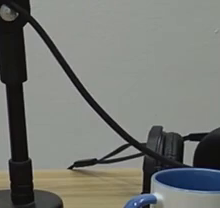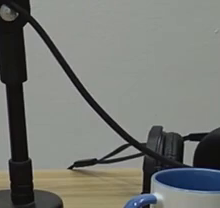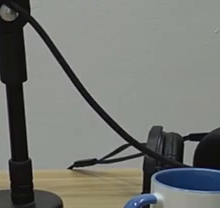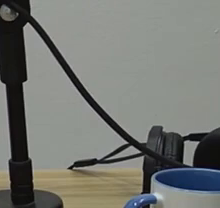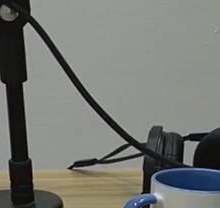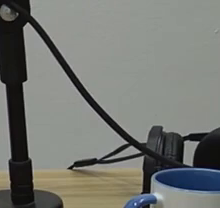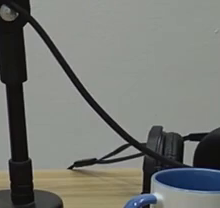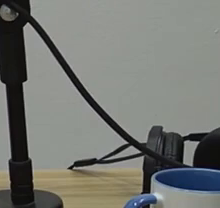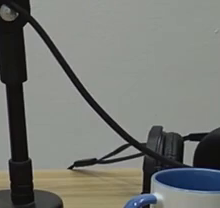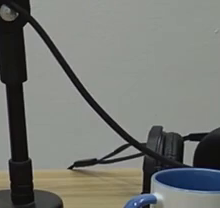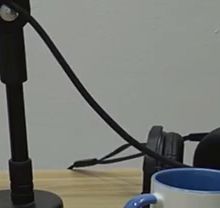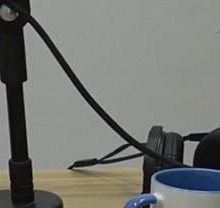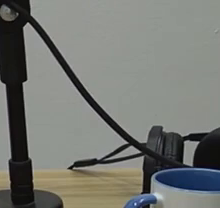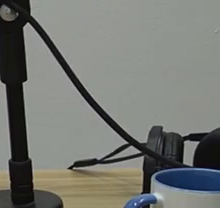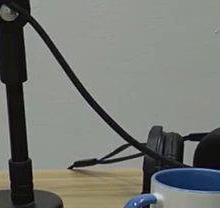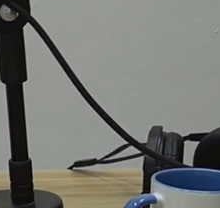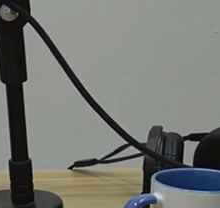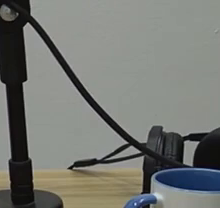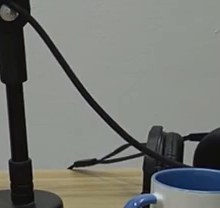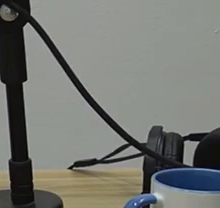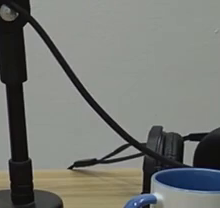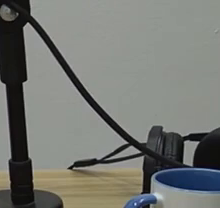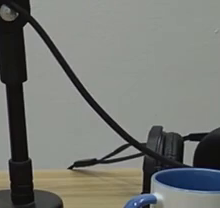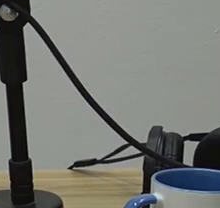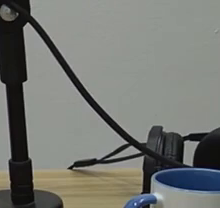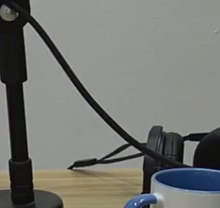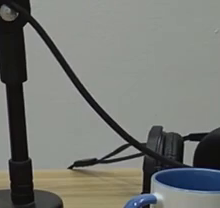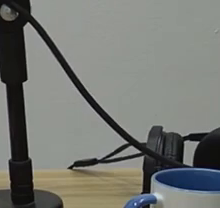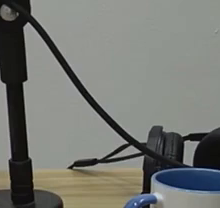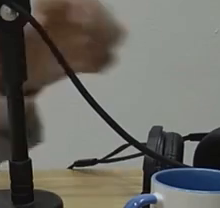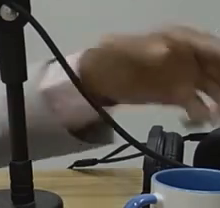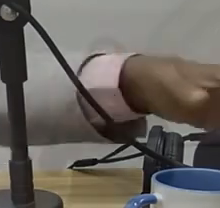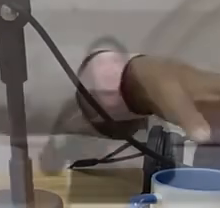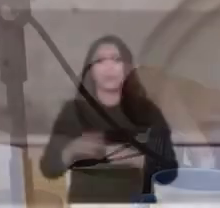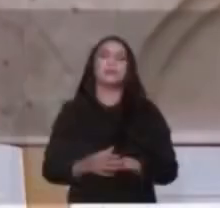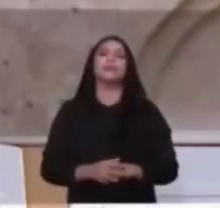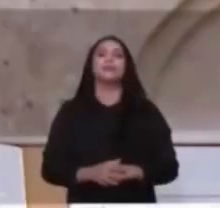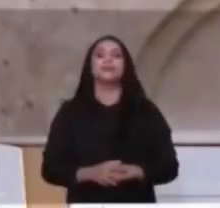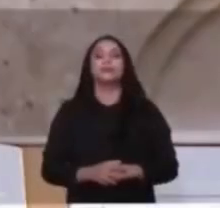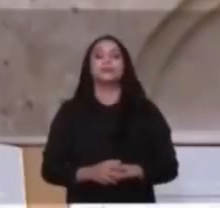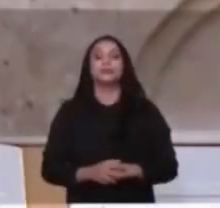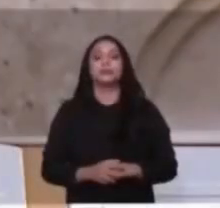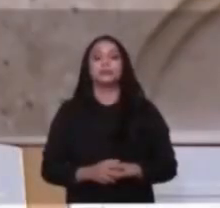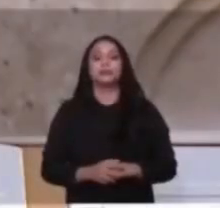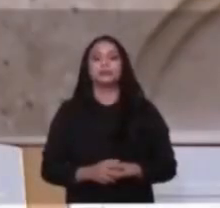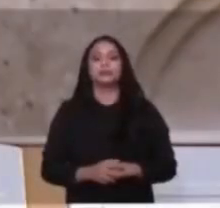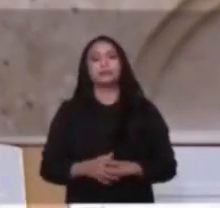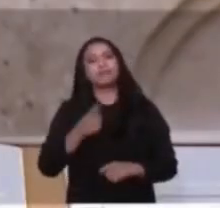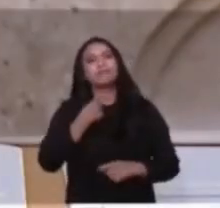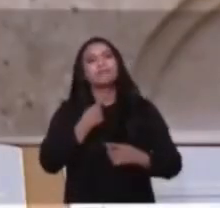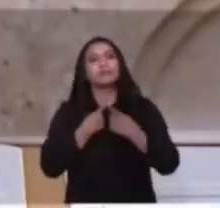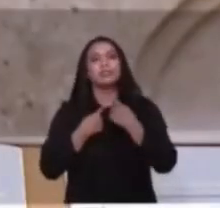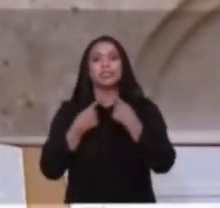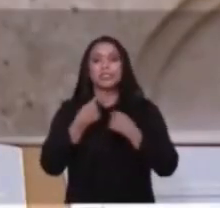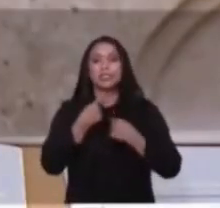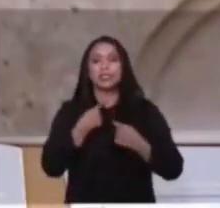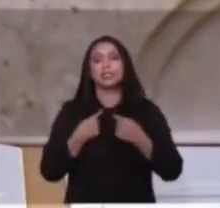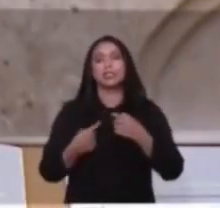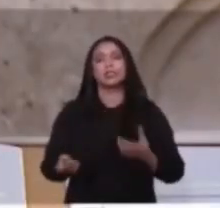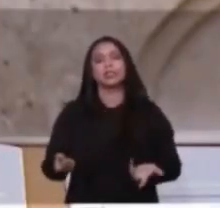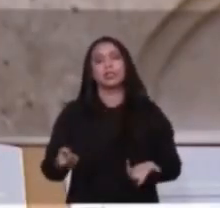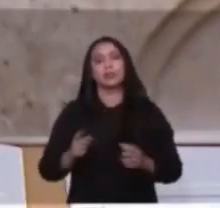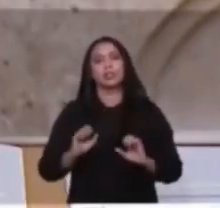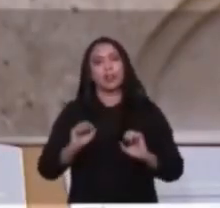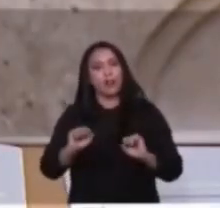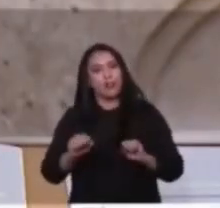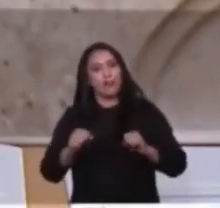compulsoriamente é aposentada. Vamos ouvi-la. Desejo tenhamos todos recobrado